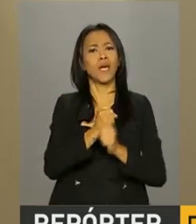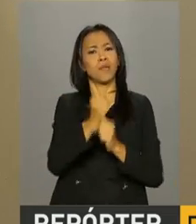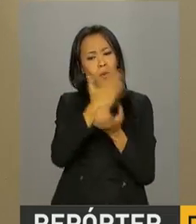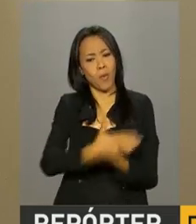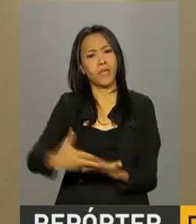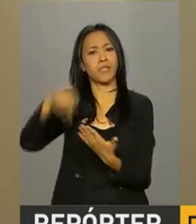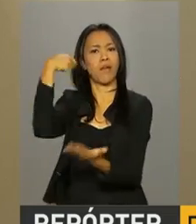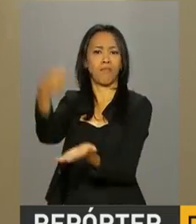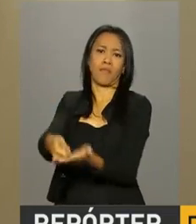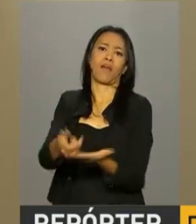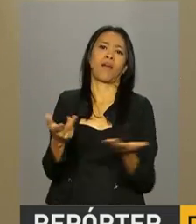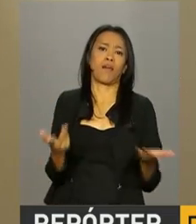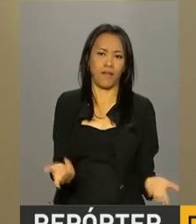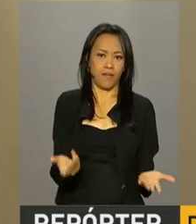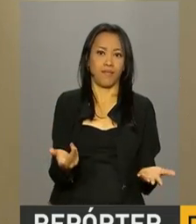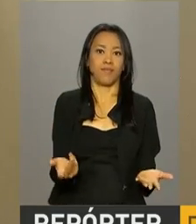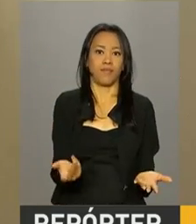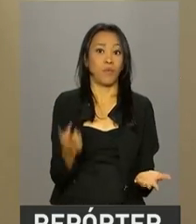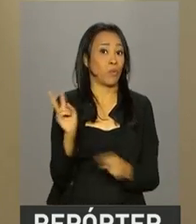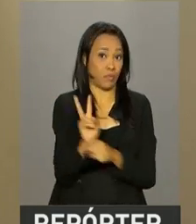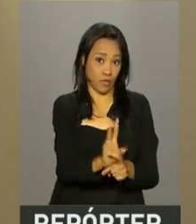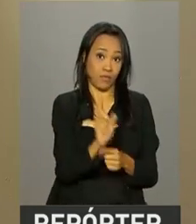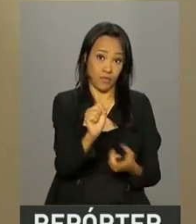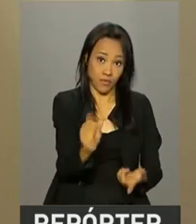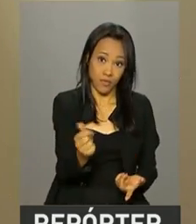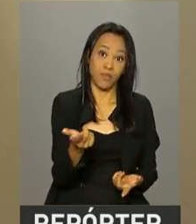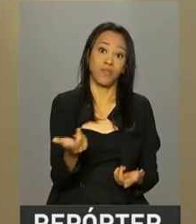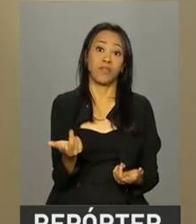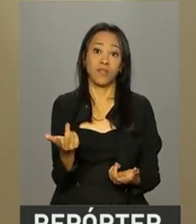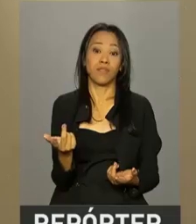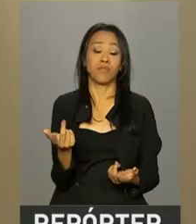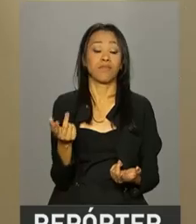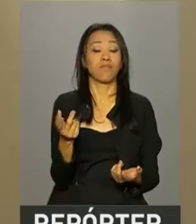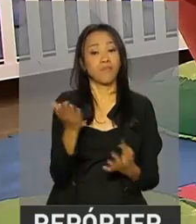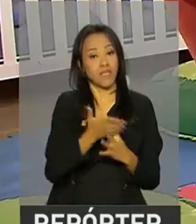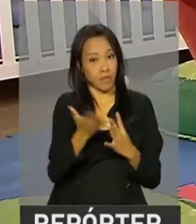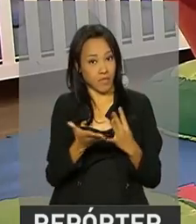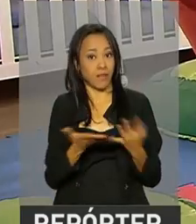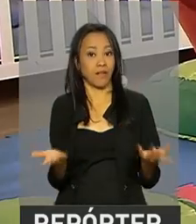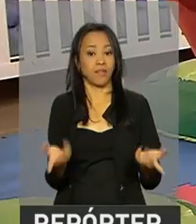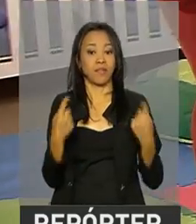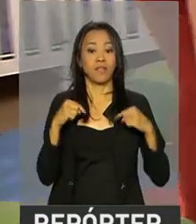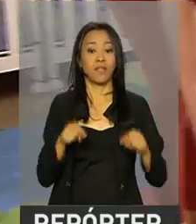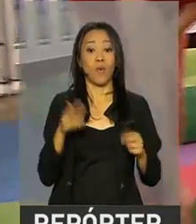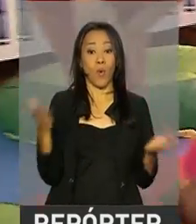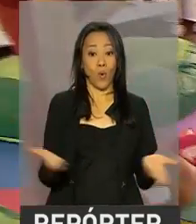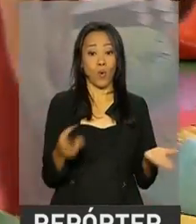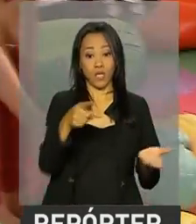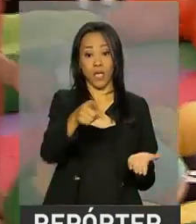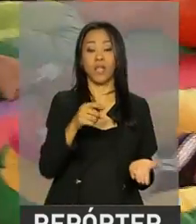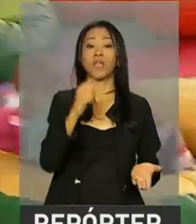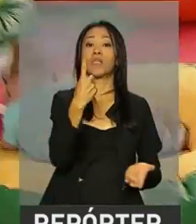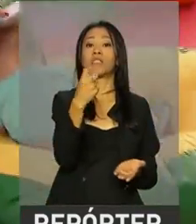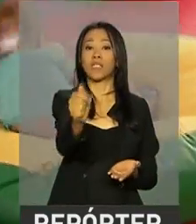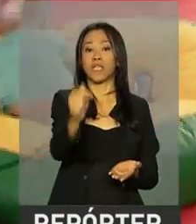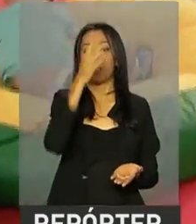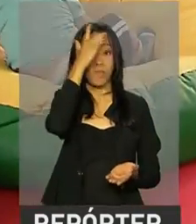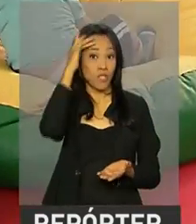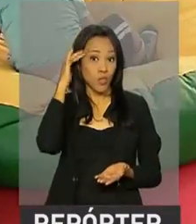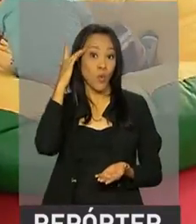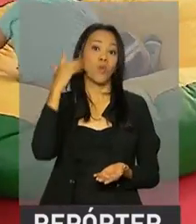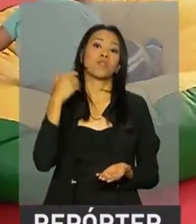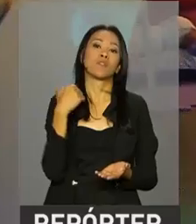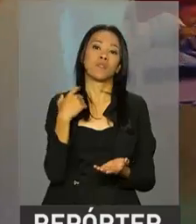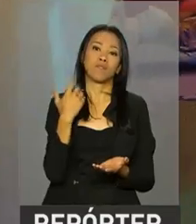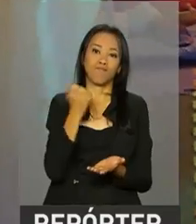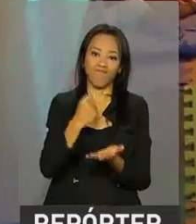poder pagar o preço né começar a pagar a mesma quitação das parcelas hoje Danúbia emprega 17 pessoas